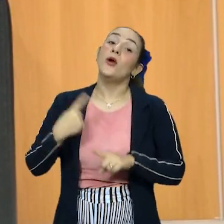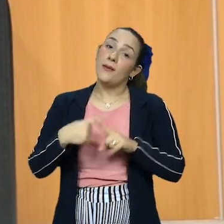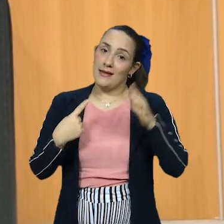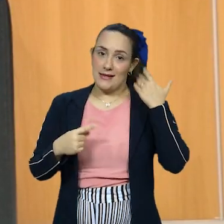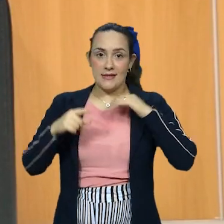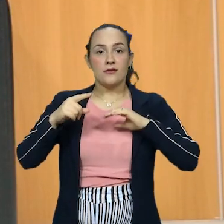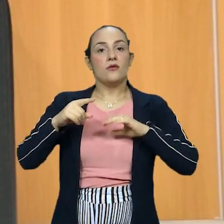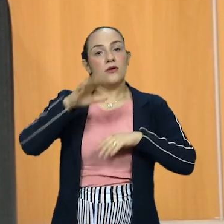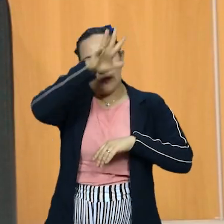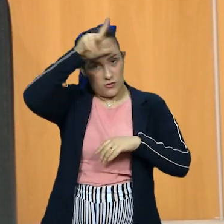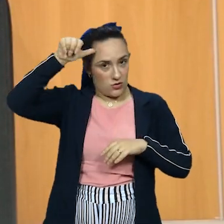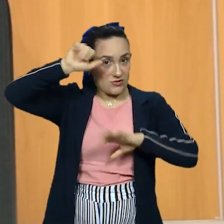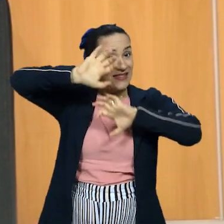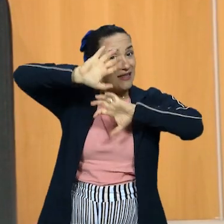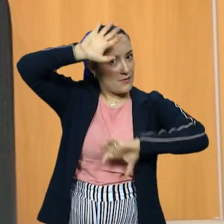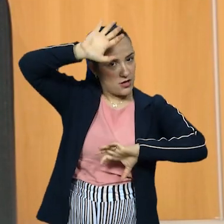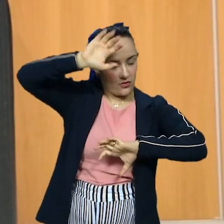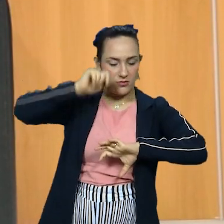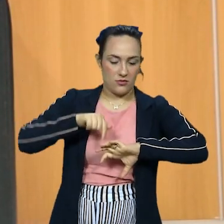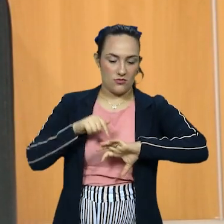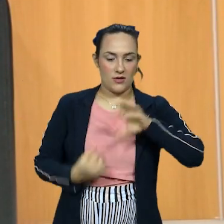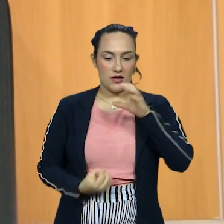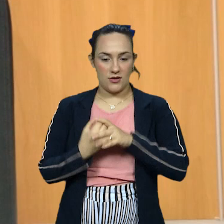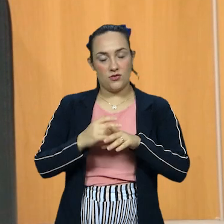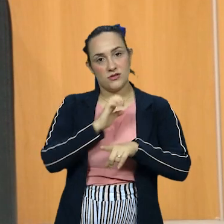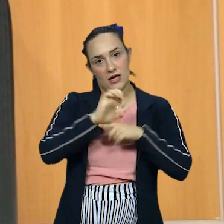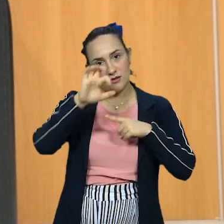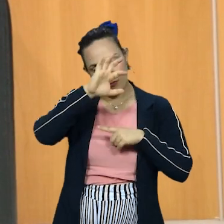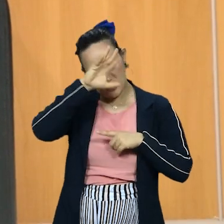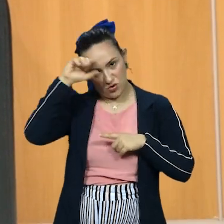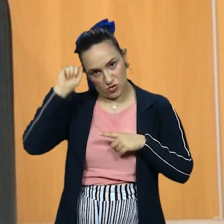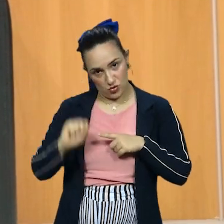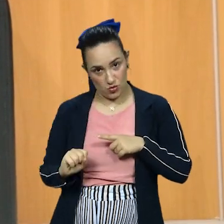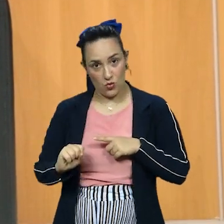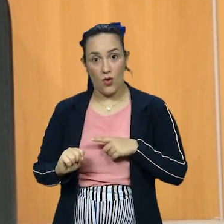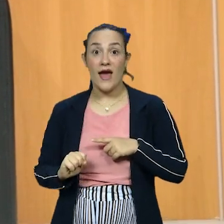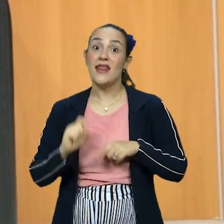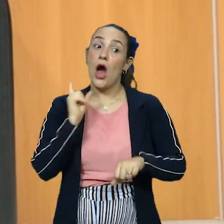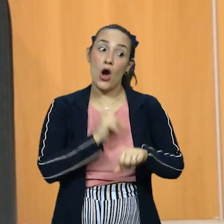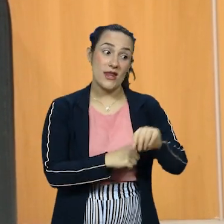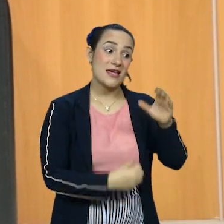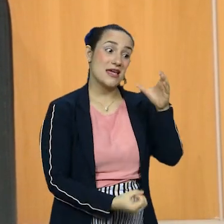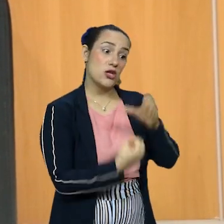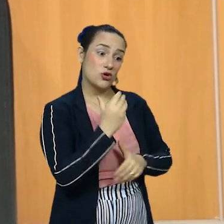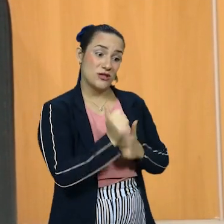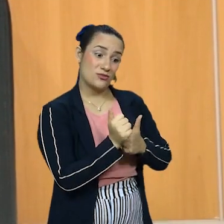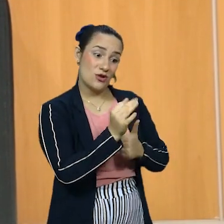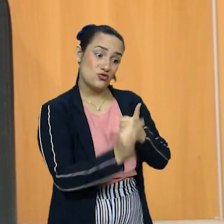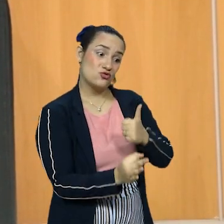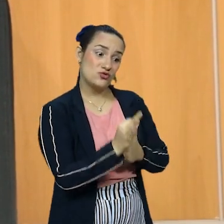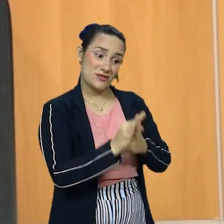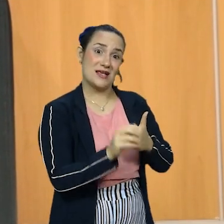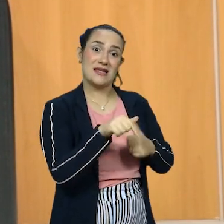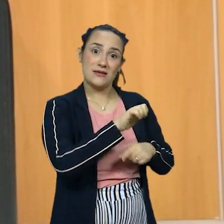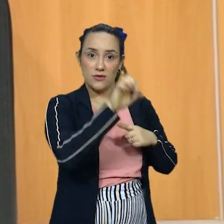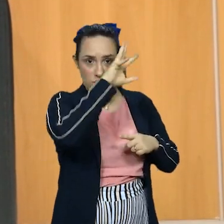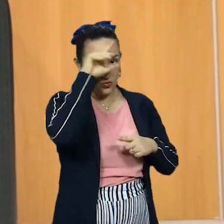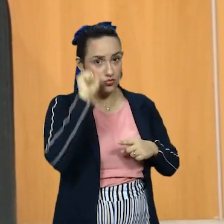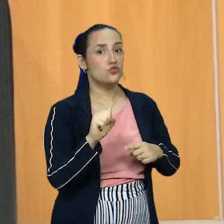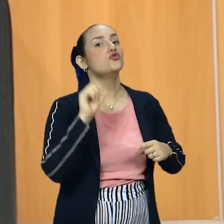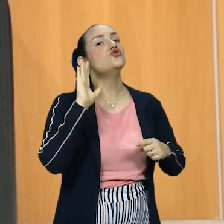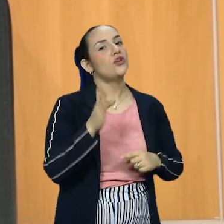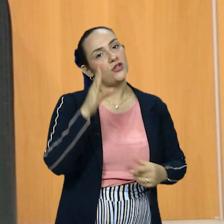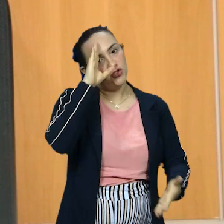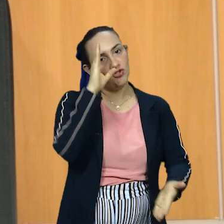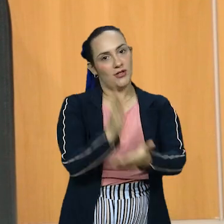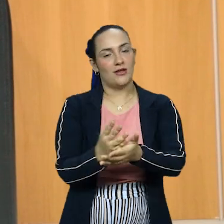divisão do Estado. Assim, juntamente com a criação do Tribunal de Justiça, do Poder Judiciário do Estado do Mato Grosso do